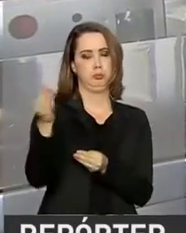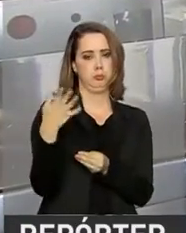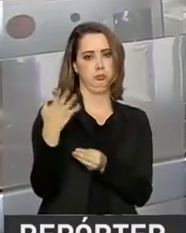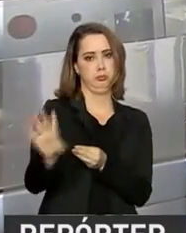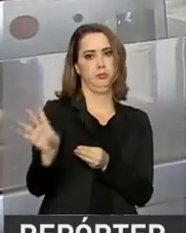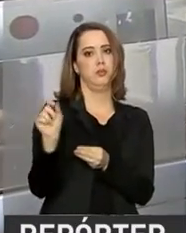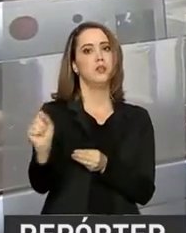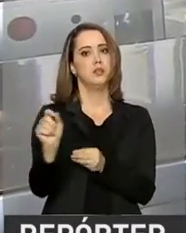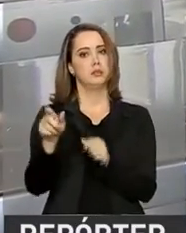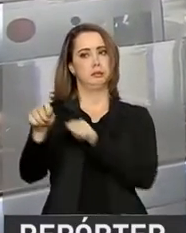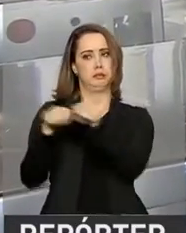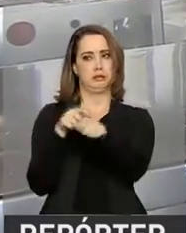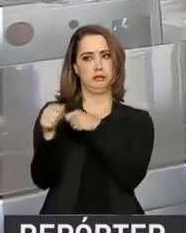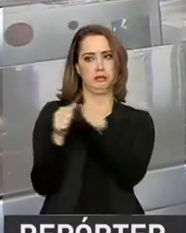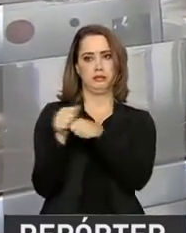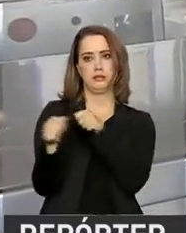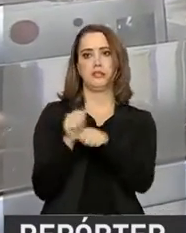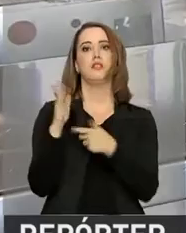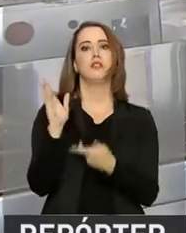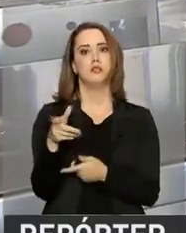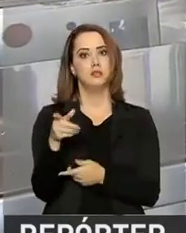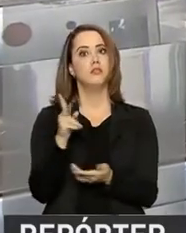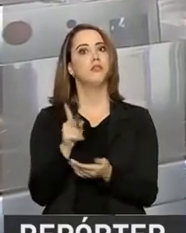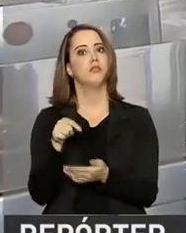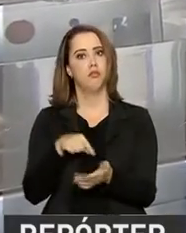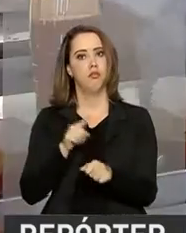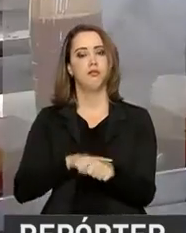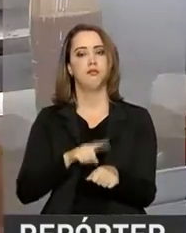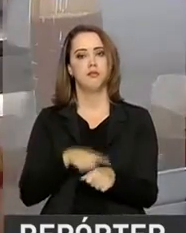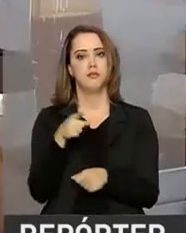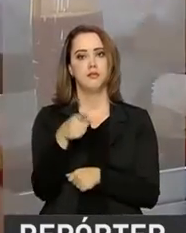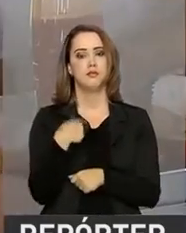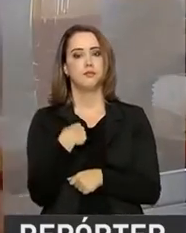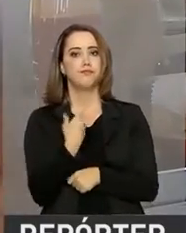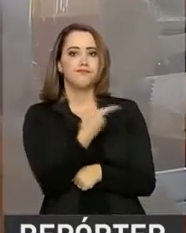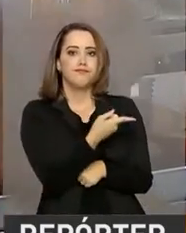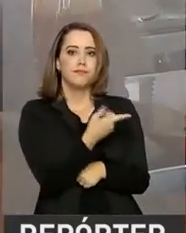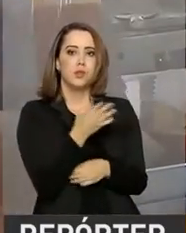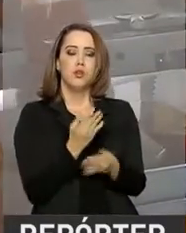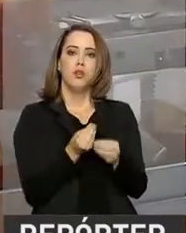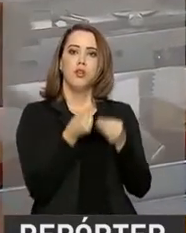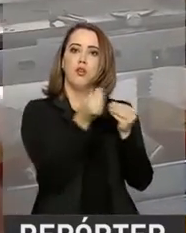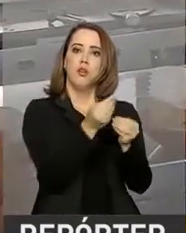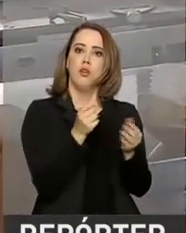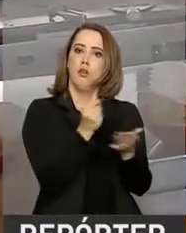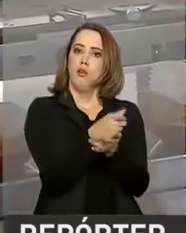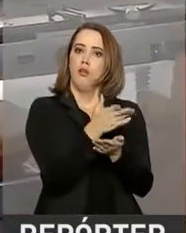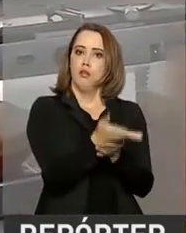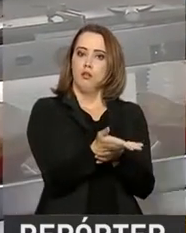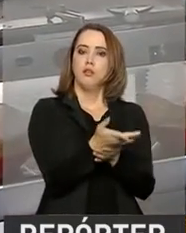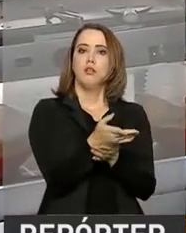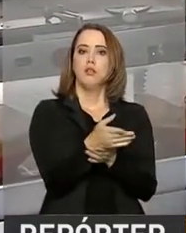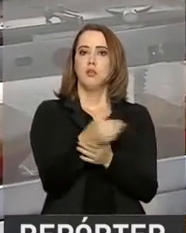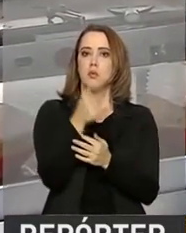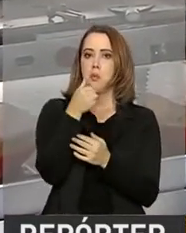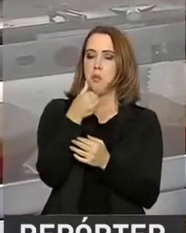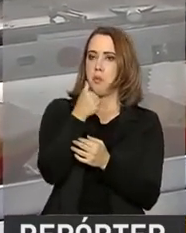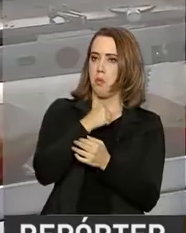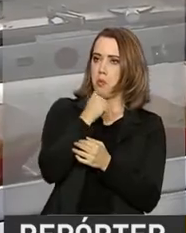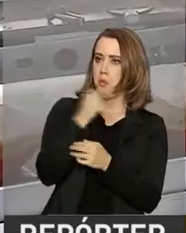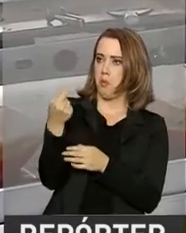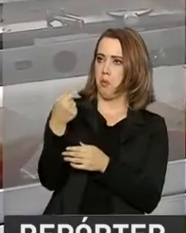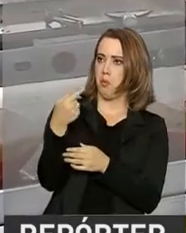e fizeram a rasgar na hora a nota foi entregue a ela por um outro comércio a moça desconfia de mim